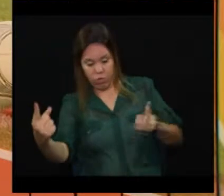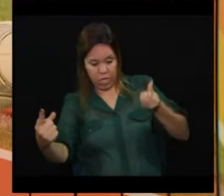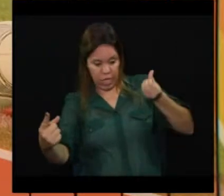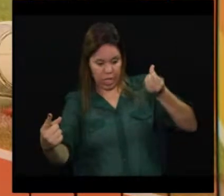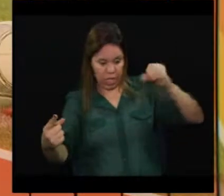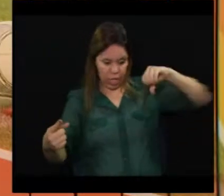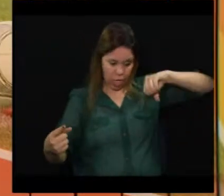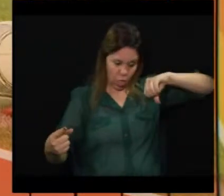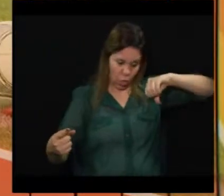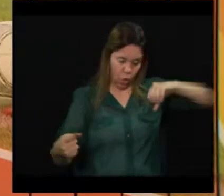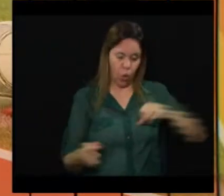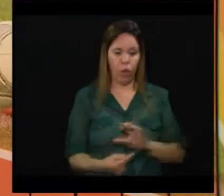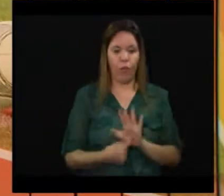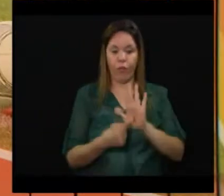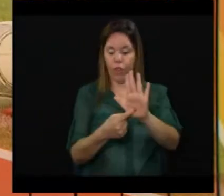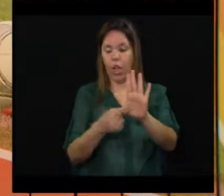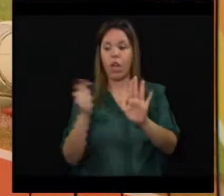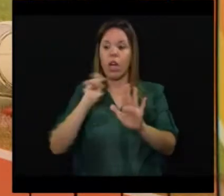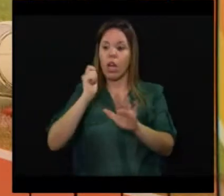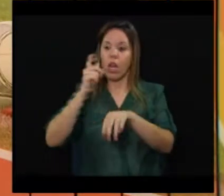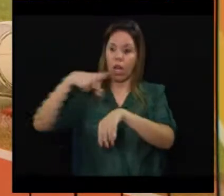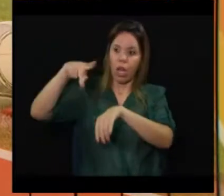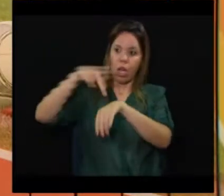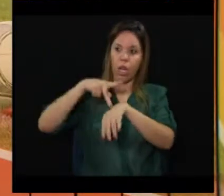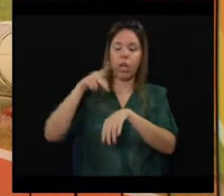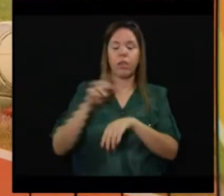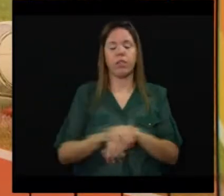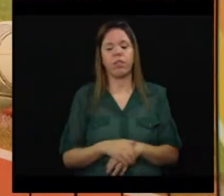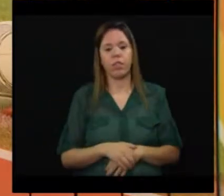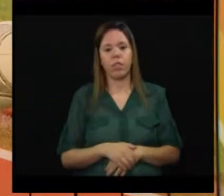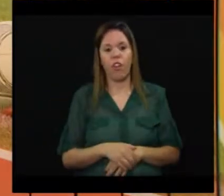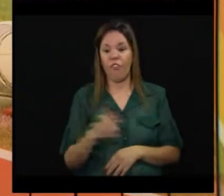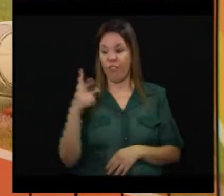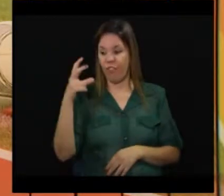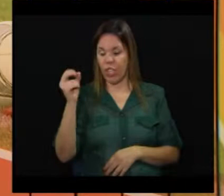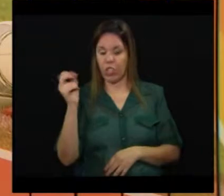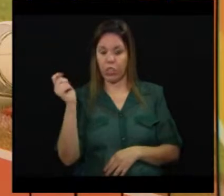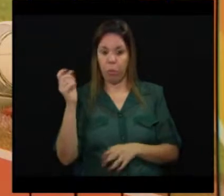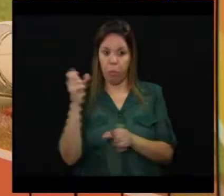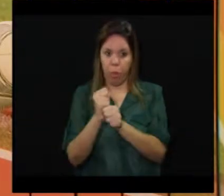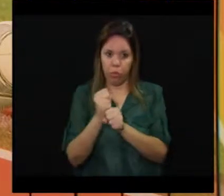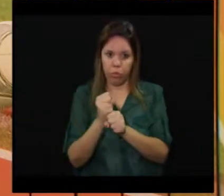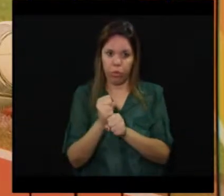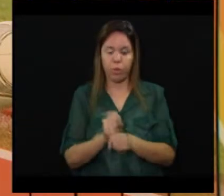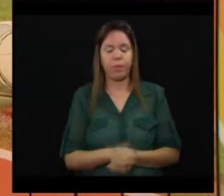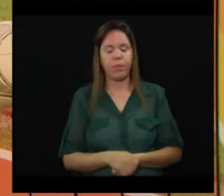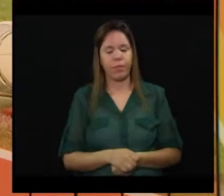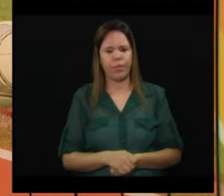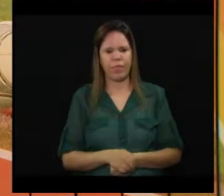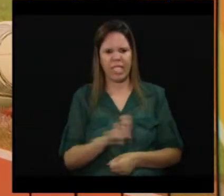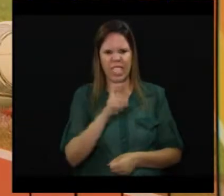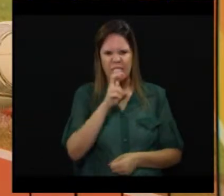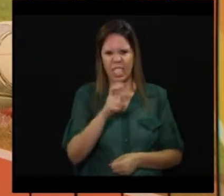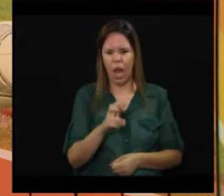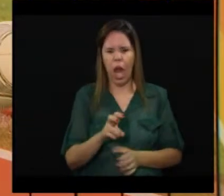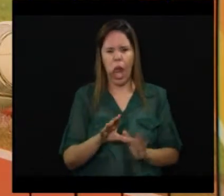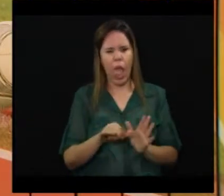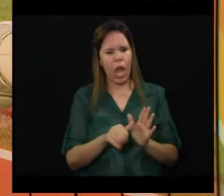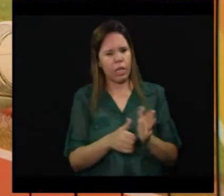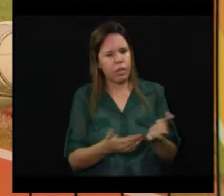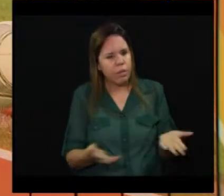71-69. Destaque para a argentina Amélie Greter com 20 pontos. Fez ainda 5 roubos e